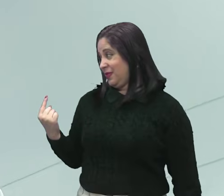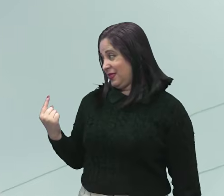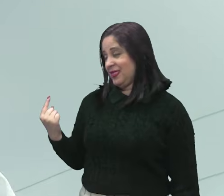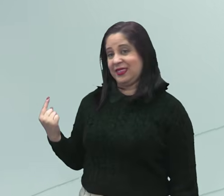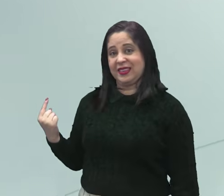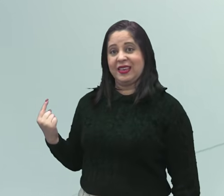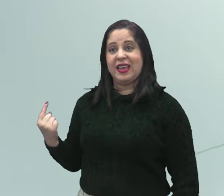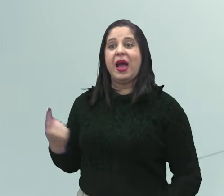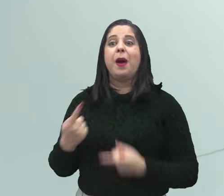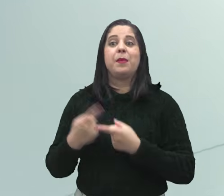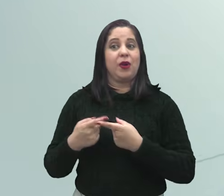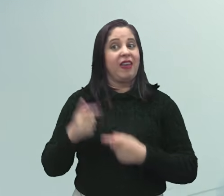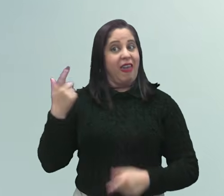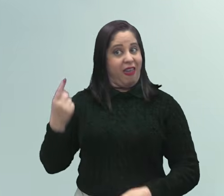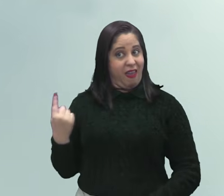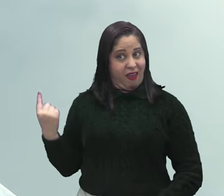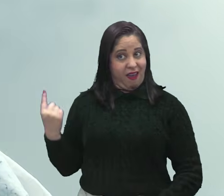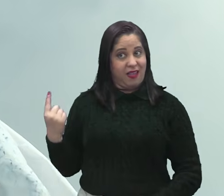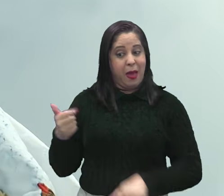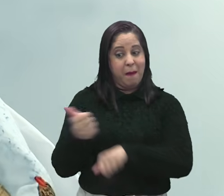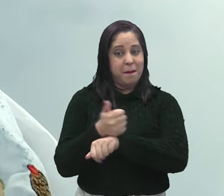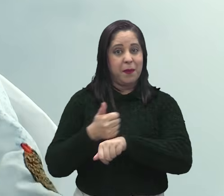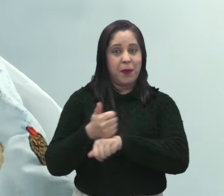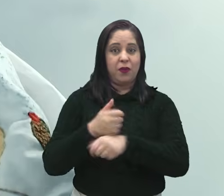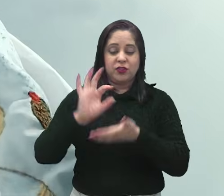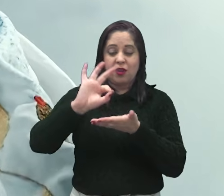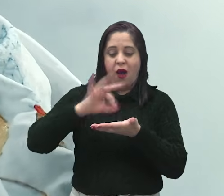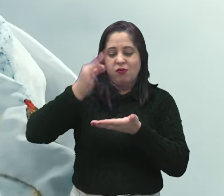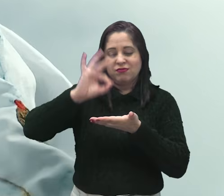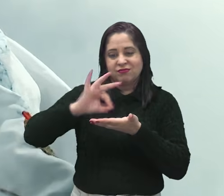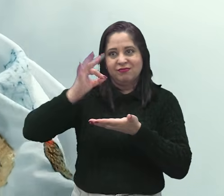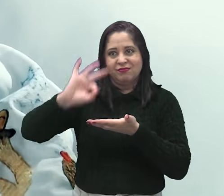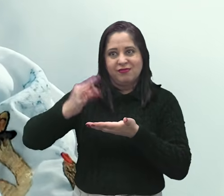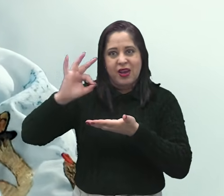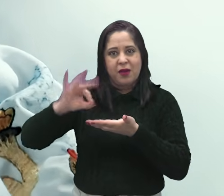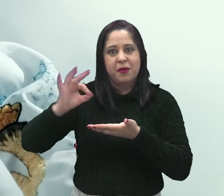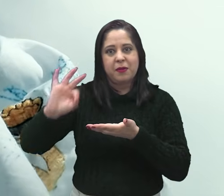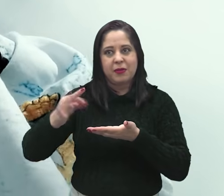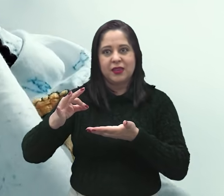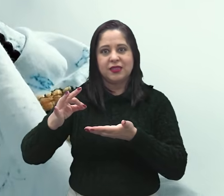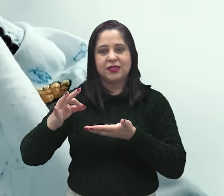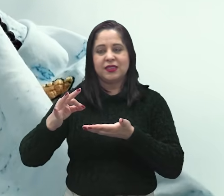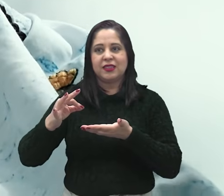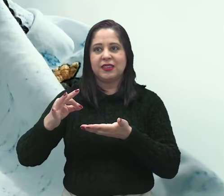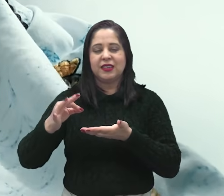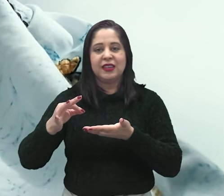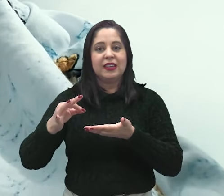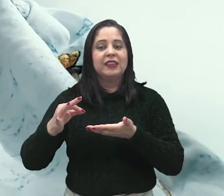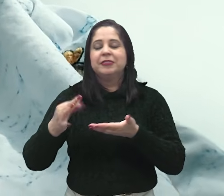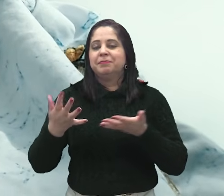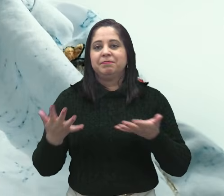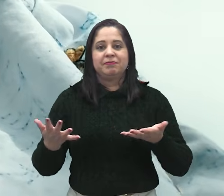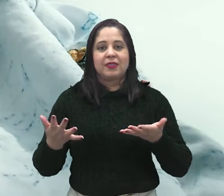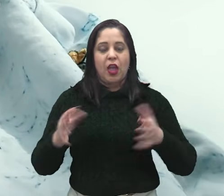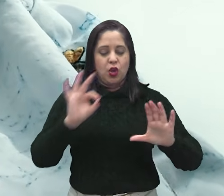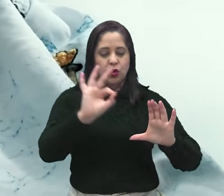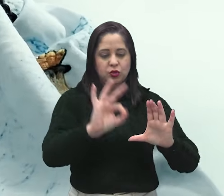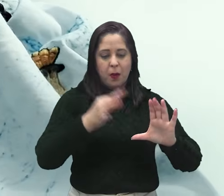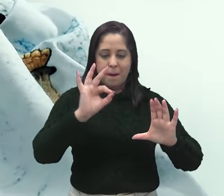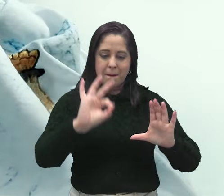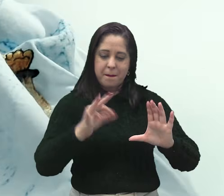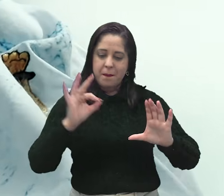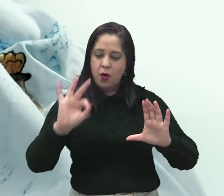Ela é uma bordadeira e ela constrói esses bordados dela a